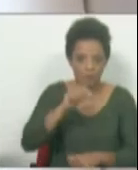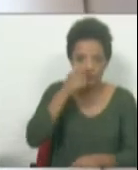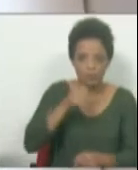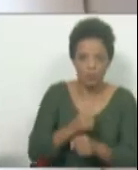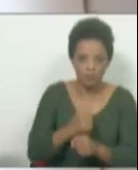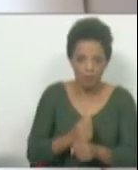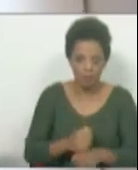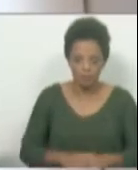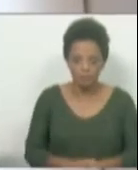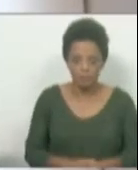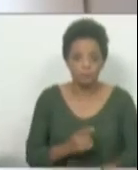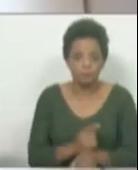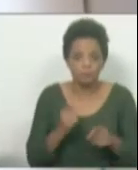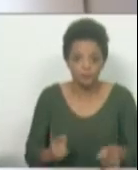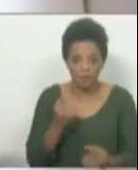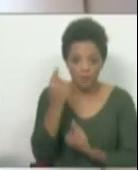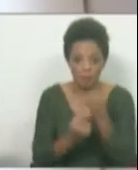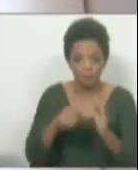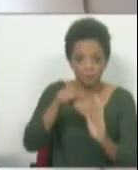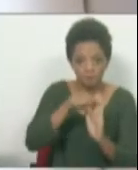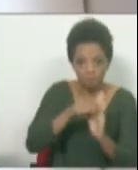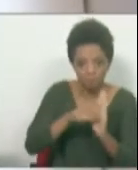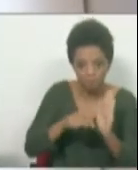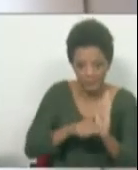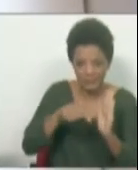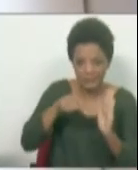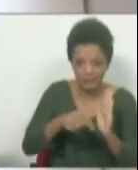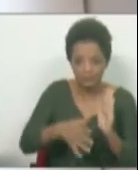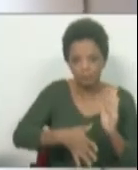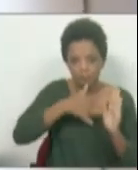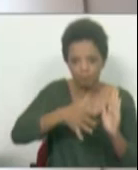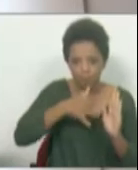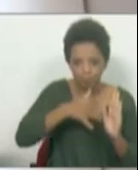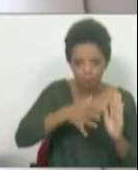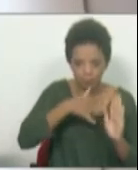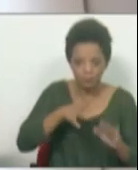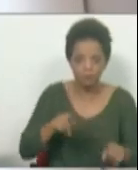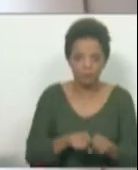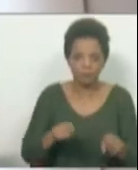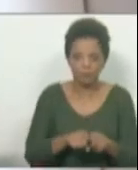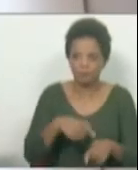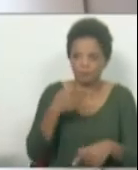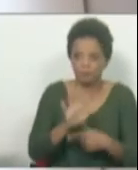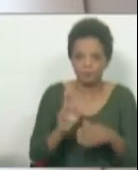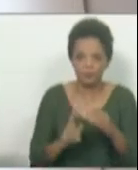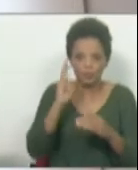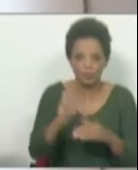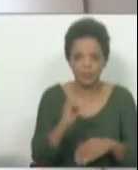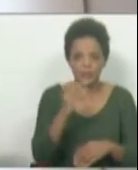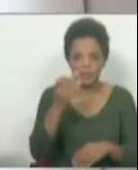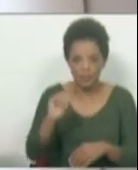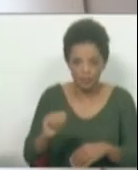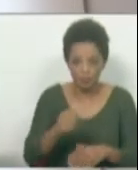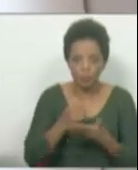trabalhadores. Porque mesmo algumas das medidas que foram aqui anunciadas, como o aumento do indexante de apoio